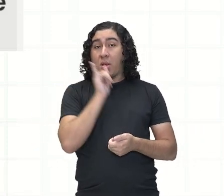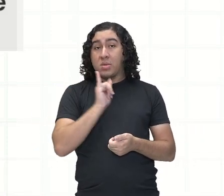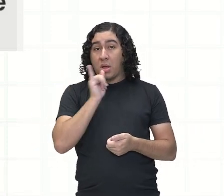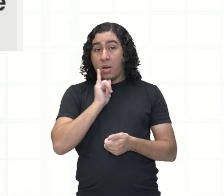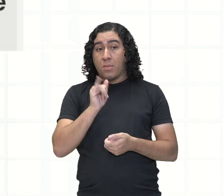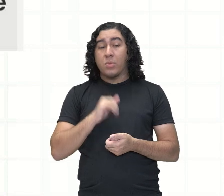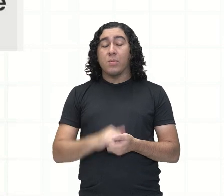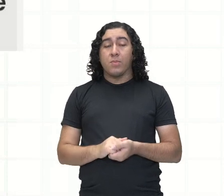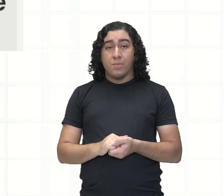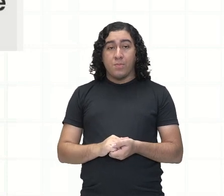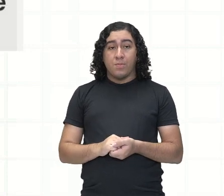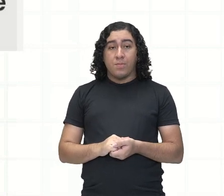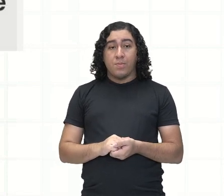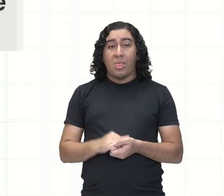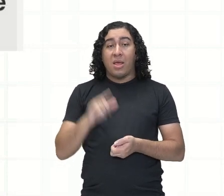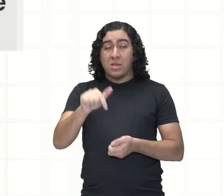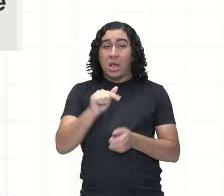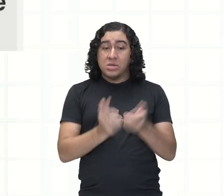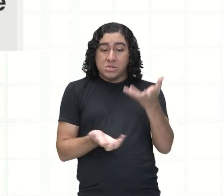de